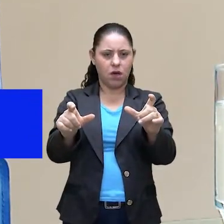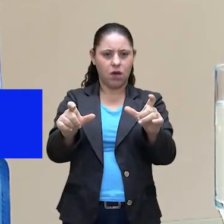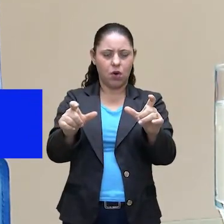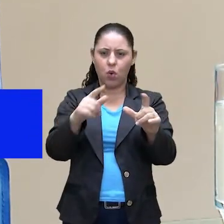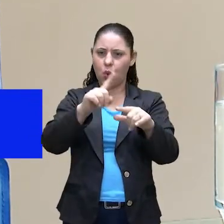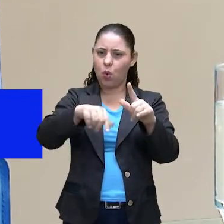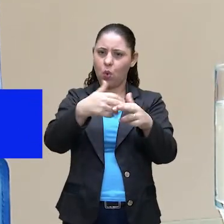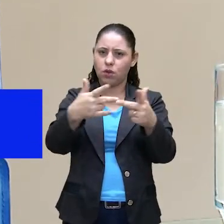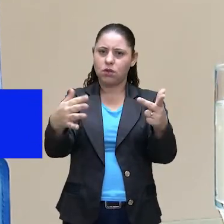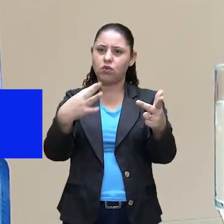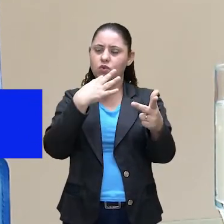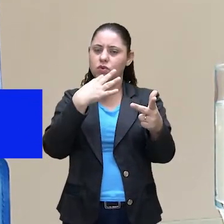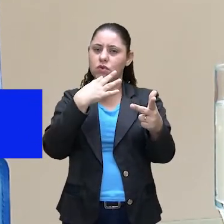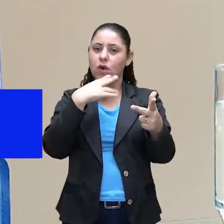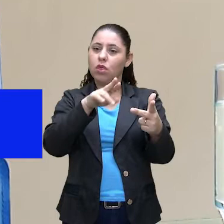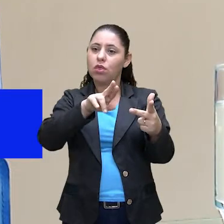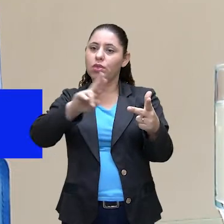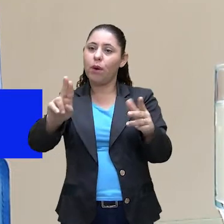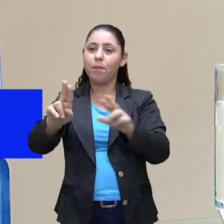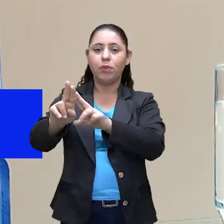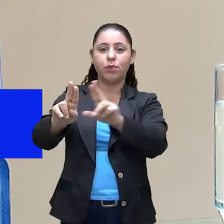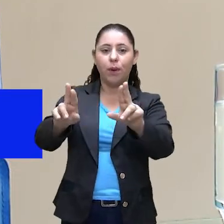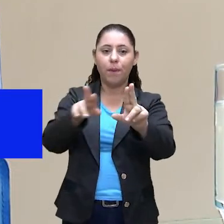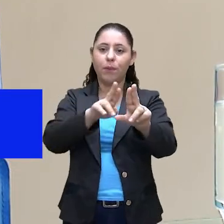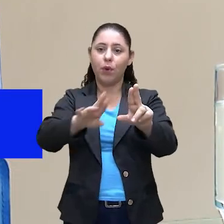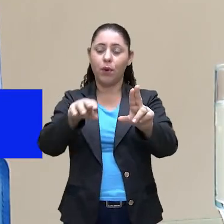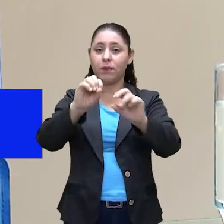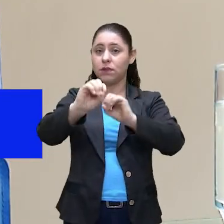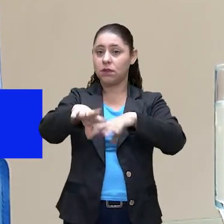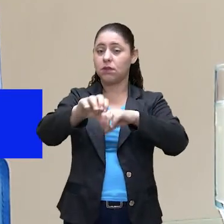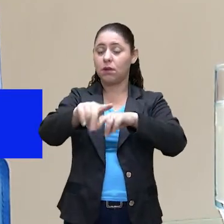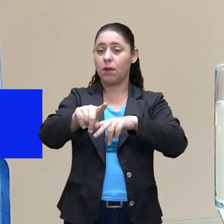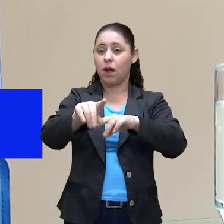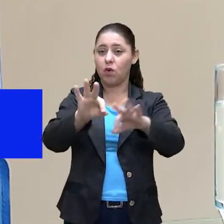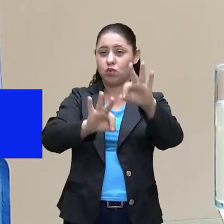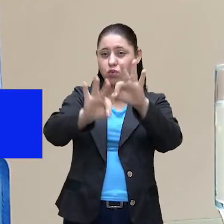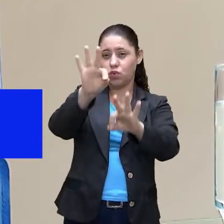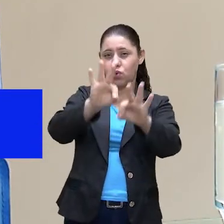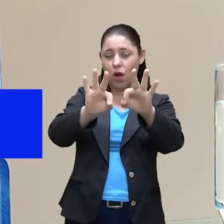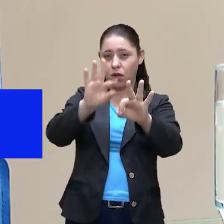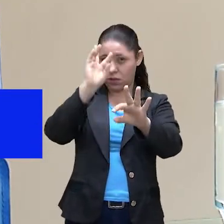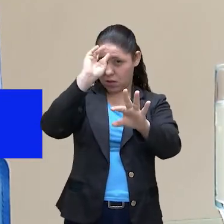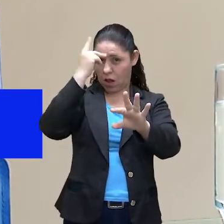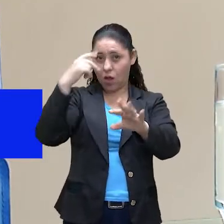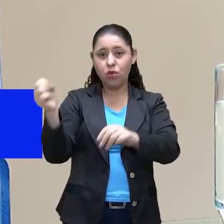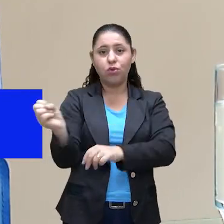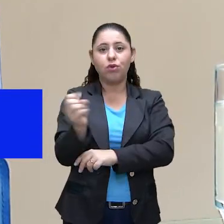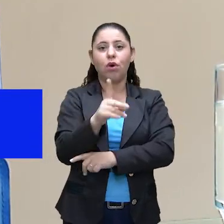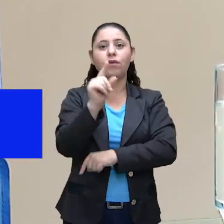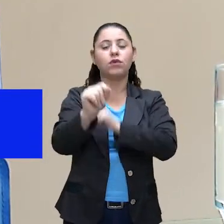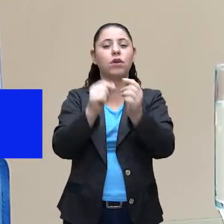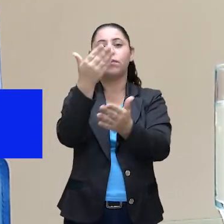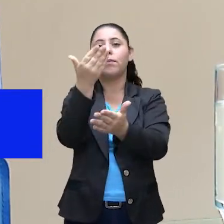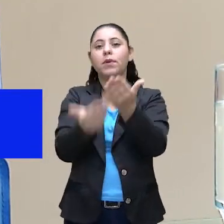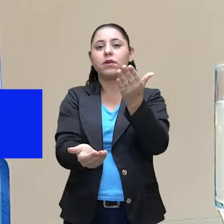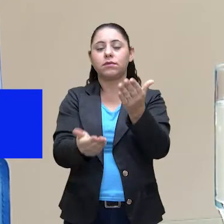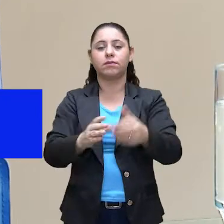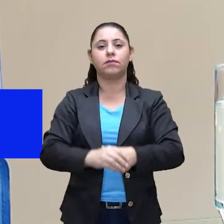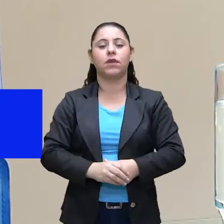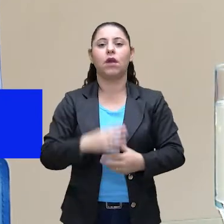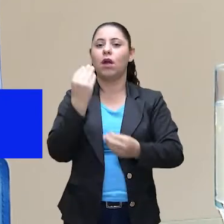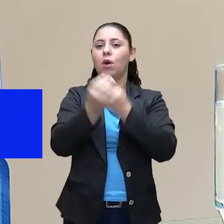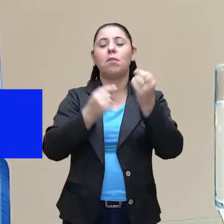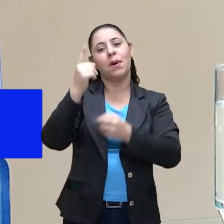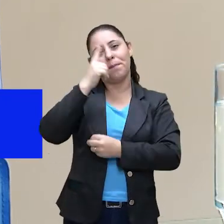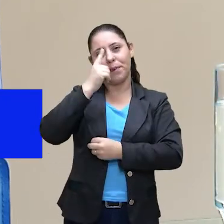indivíduo conheceu, dando nomenclatura a eles, para tentar montar uma simbologia nova daquilo que se perdeu.